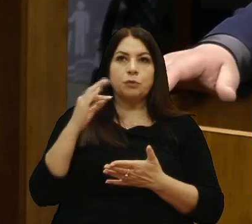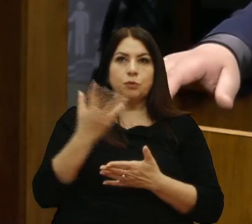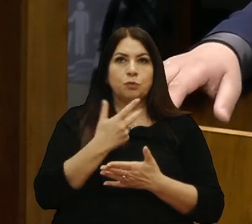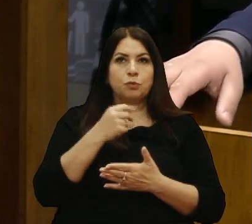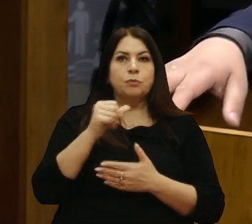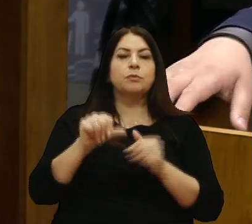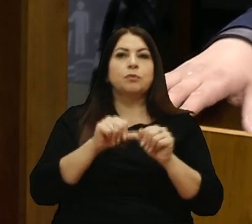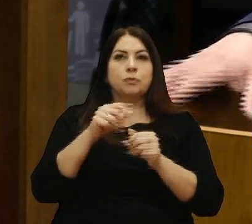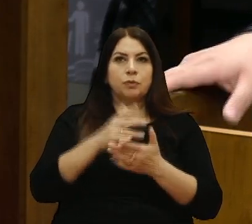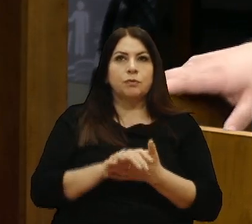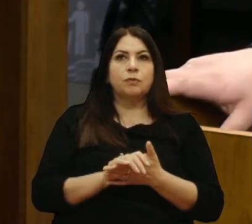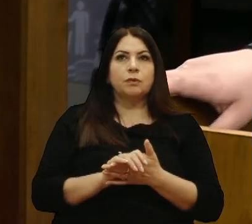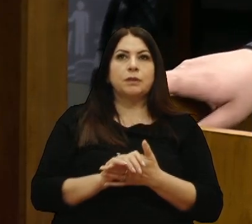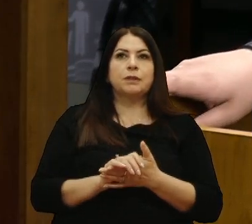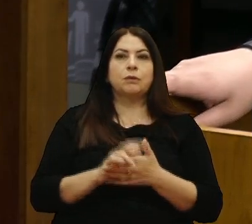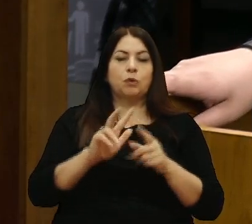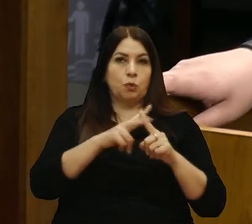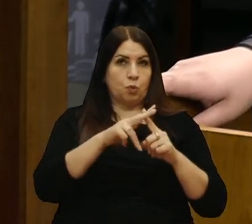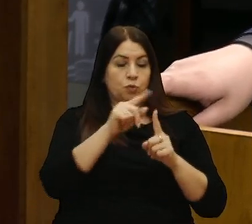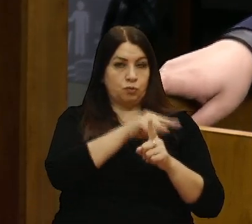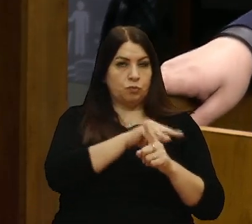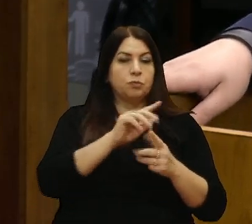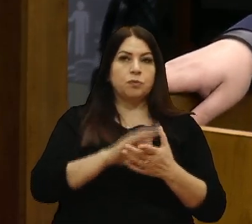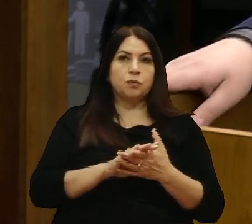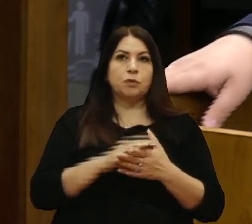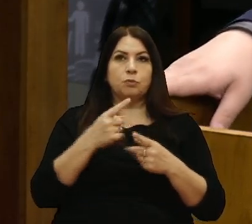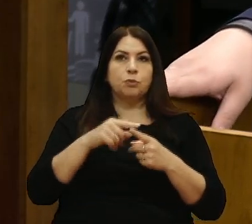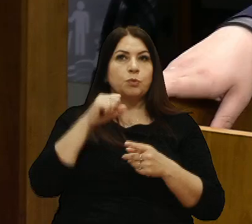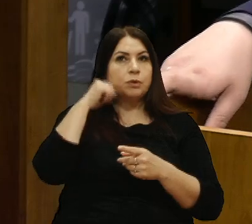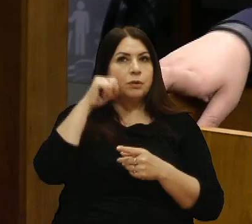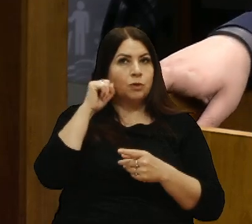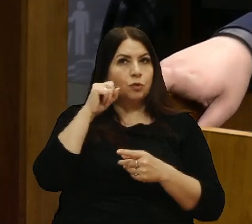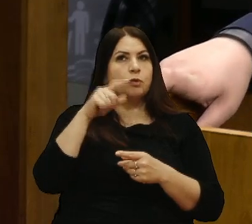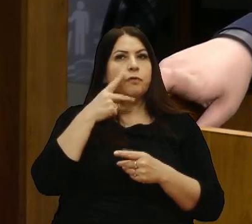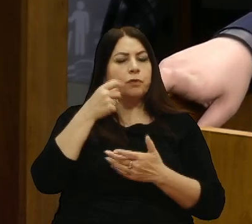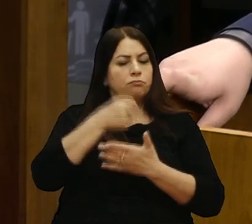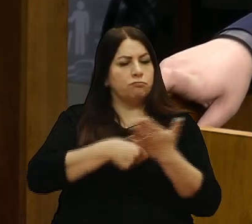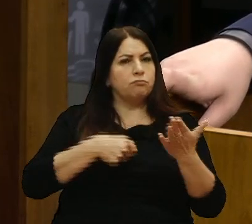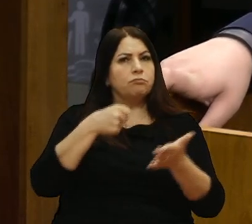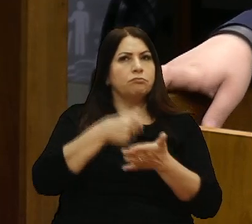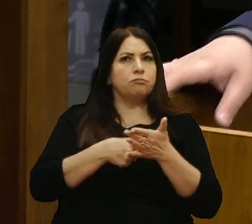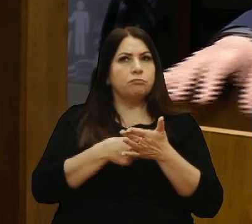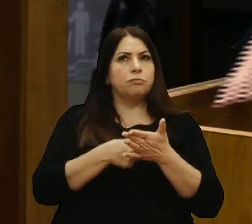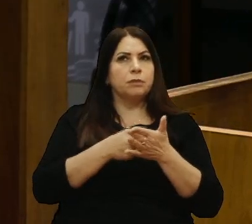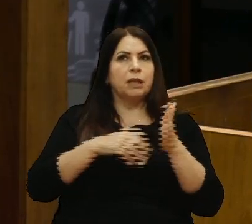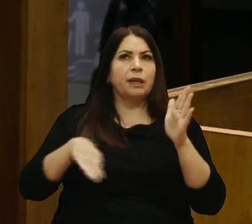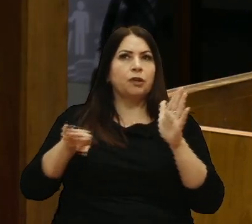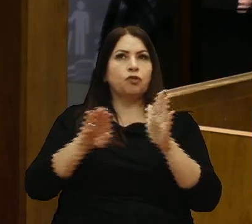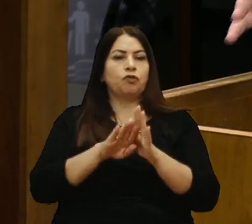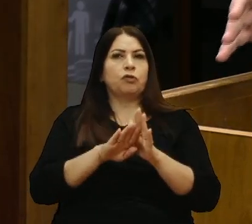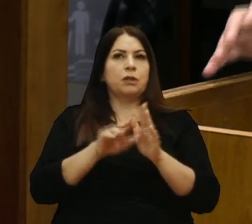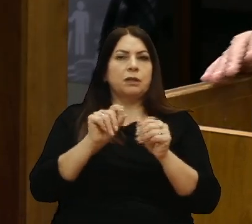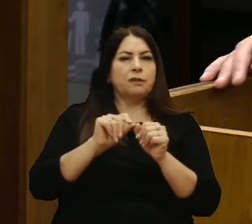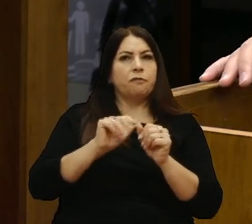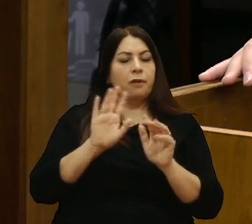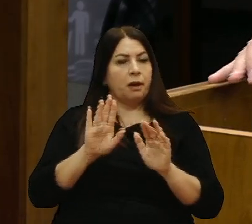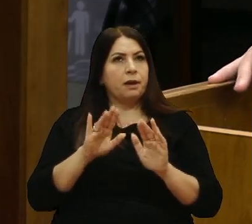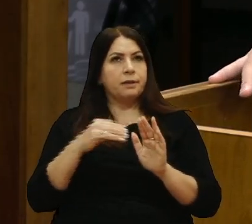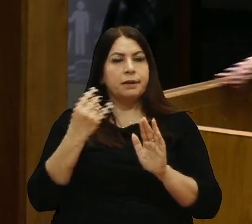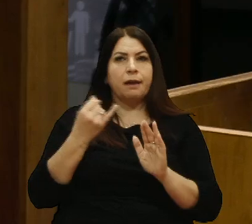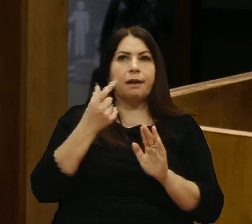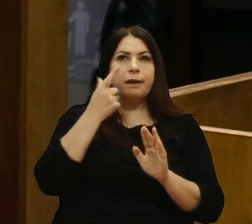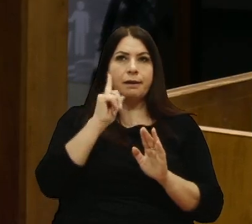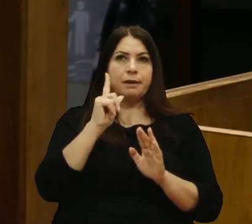esta página, eu quero corrigir isso, né, porque o senador Reis foi um bravo lutador, né? Agora quem chega se faz valer, né?